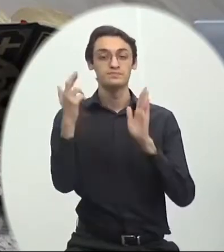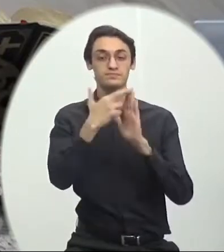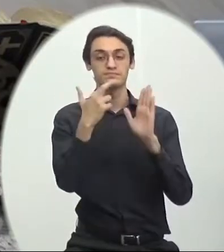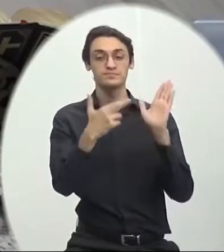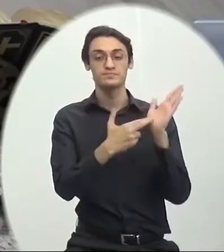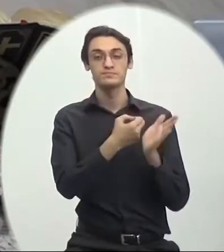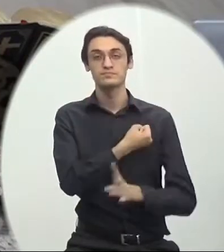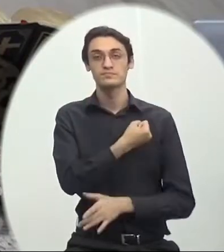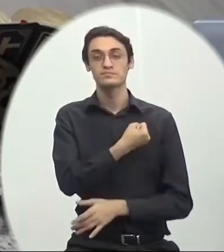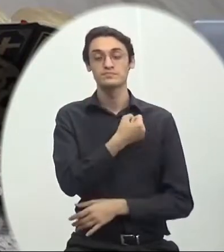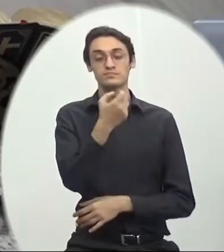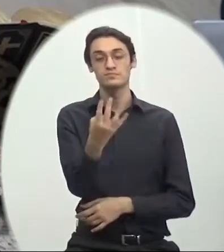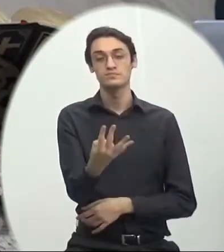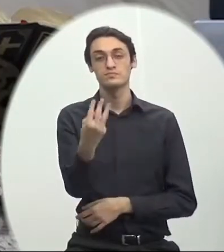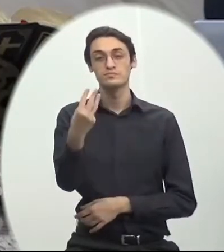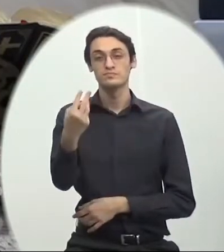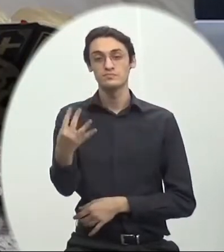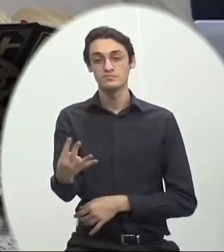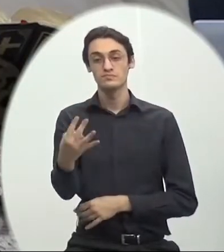Requerimentos número